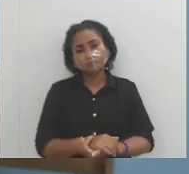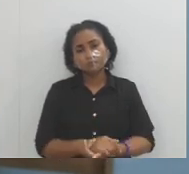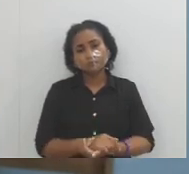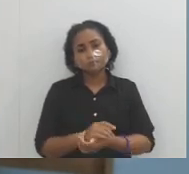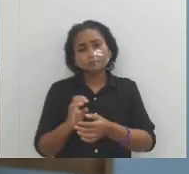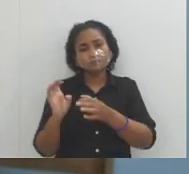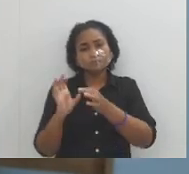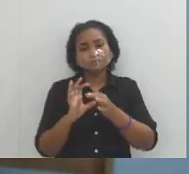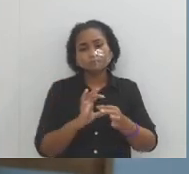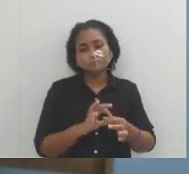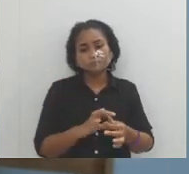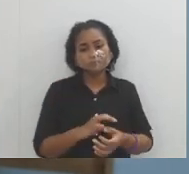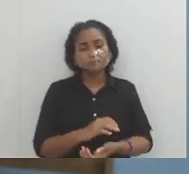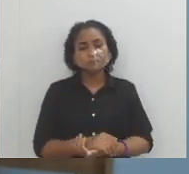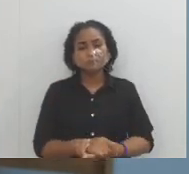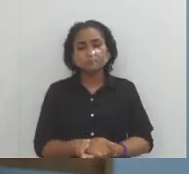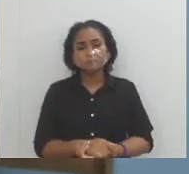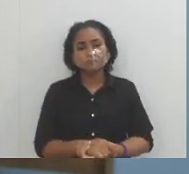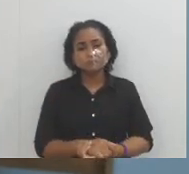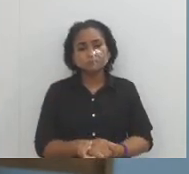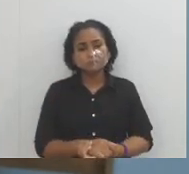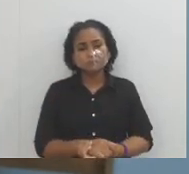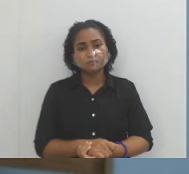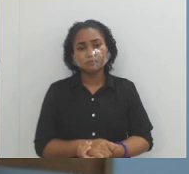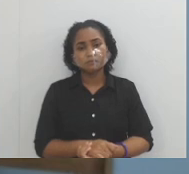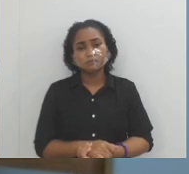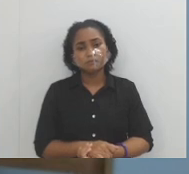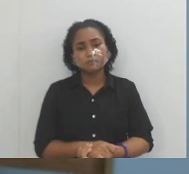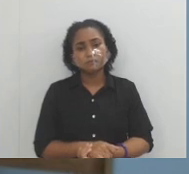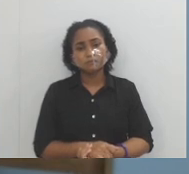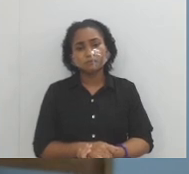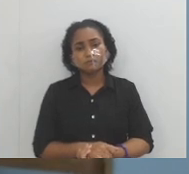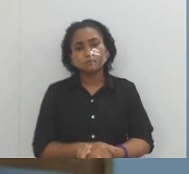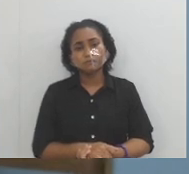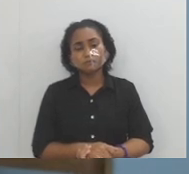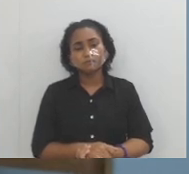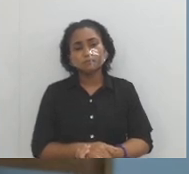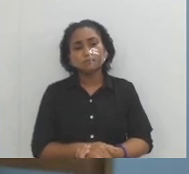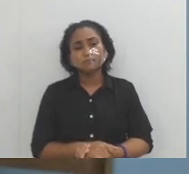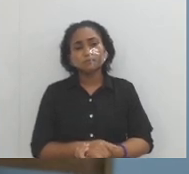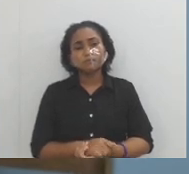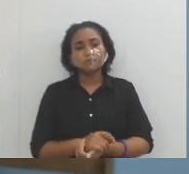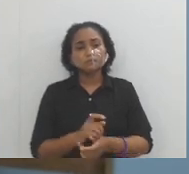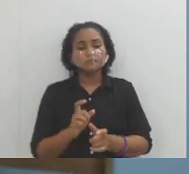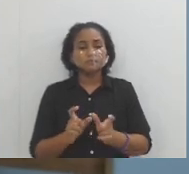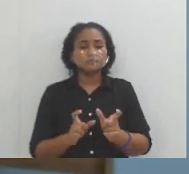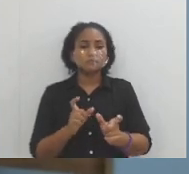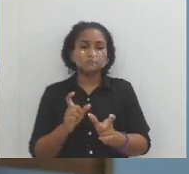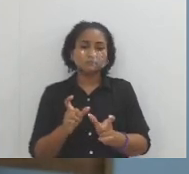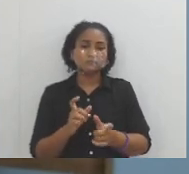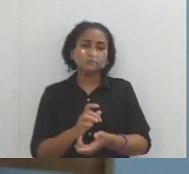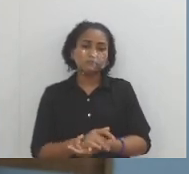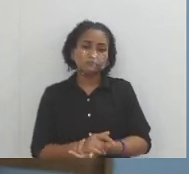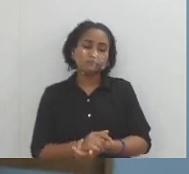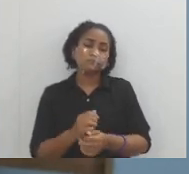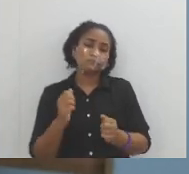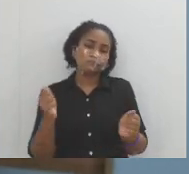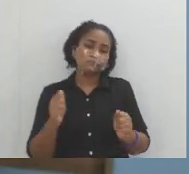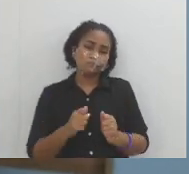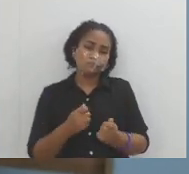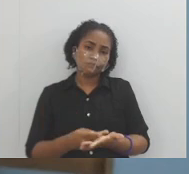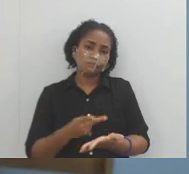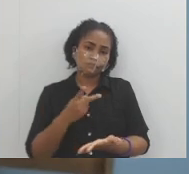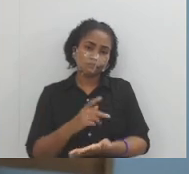naquele contexto ela está como preposição, tá certo? Como é o caso da conjunção consoante, que pode aparecer